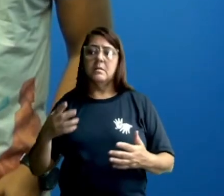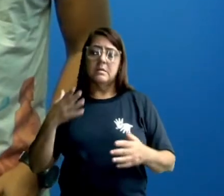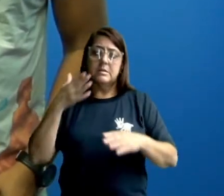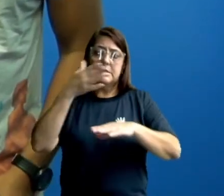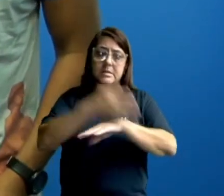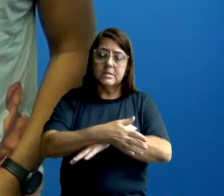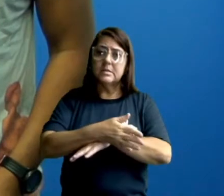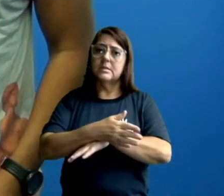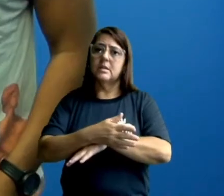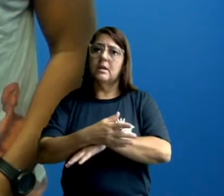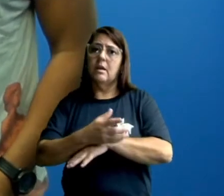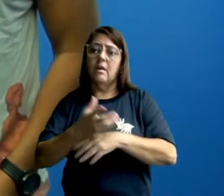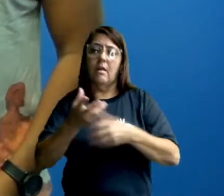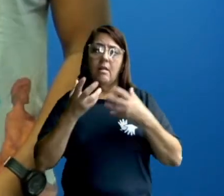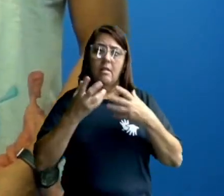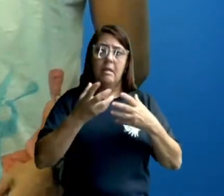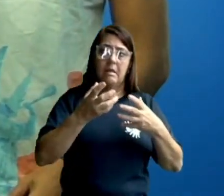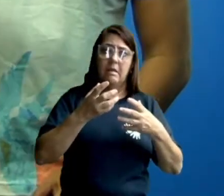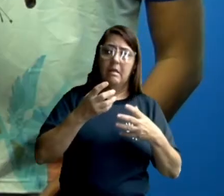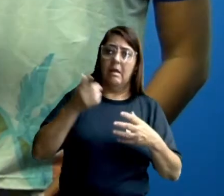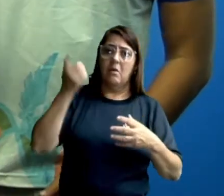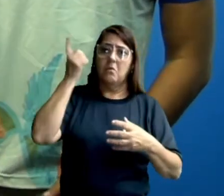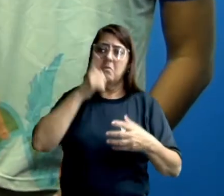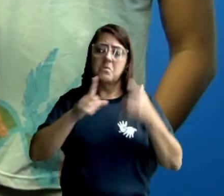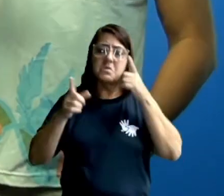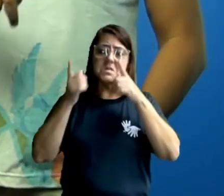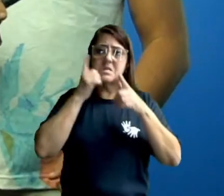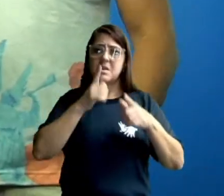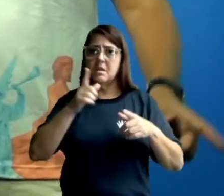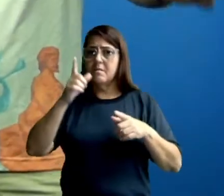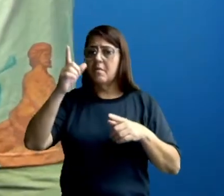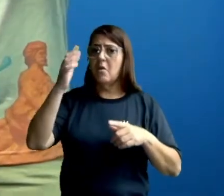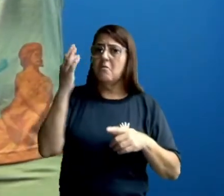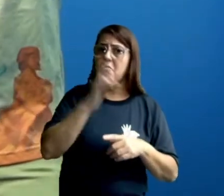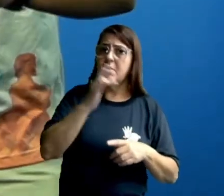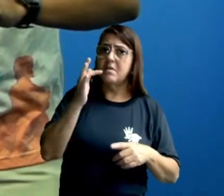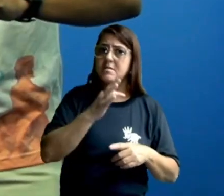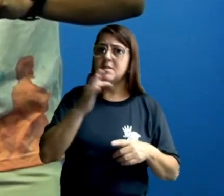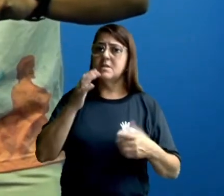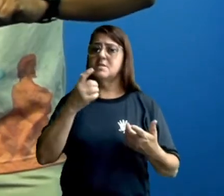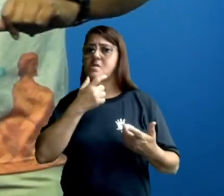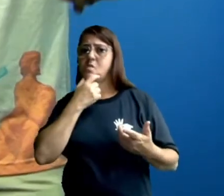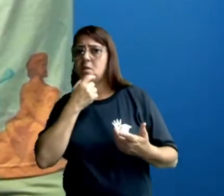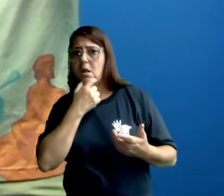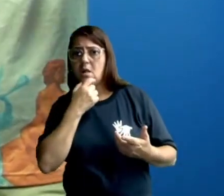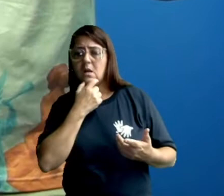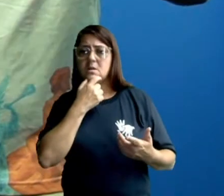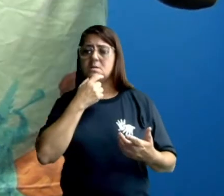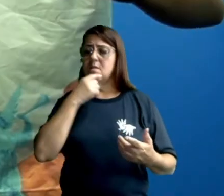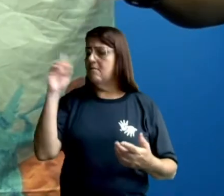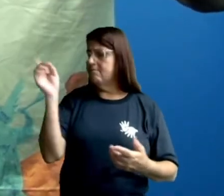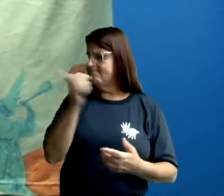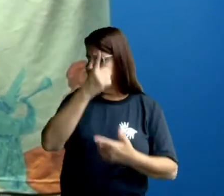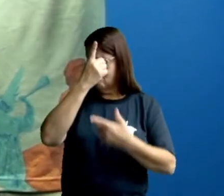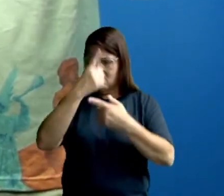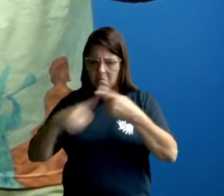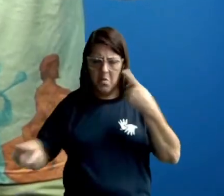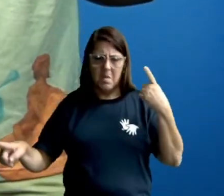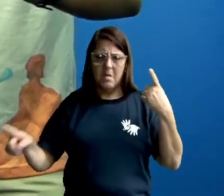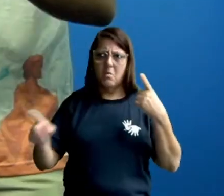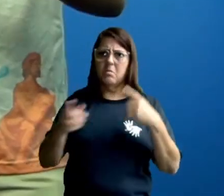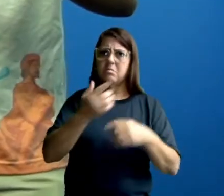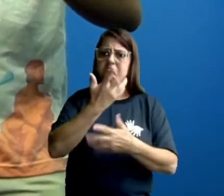e reconquistar aquele território. Aí é quando os franceses e ingleses dizem não e declaram guerra